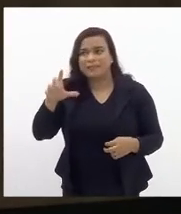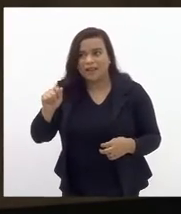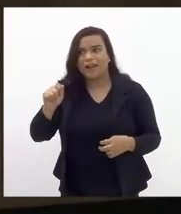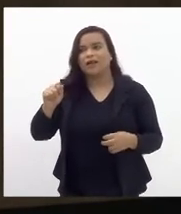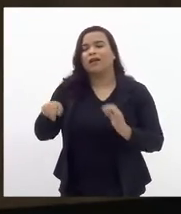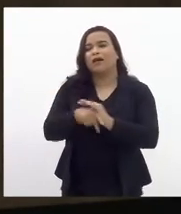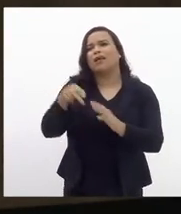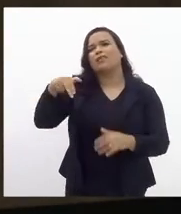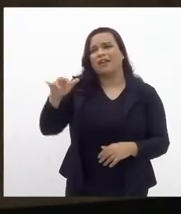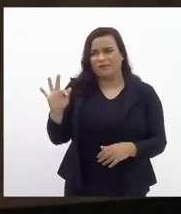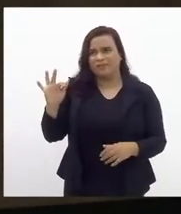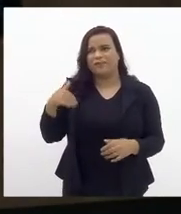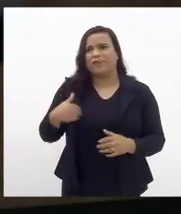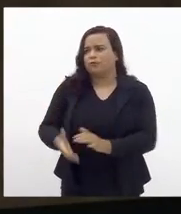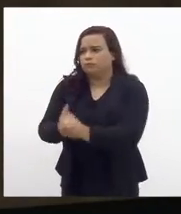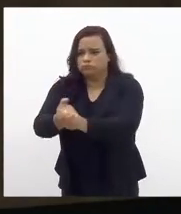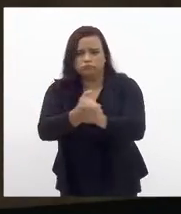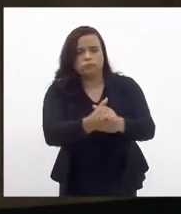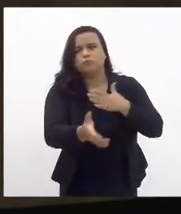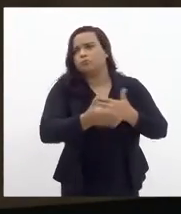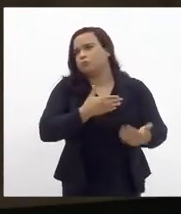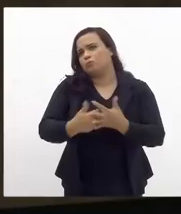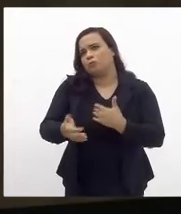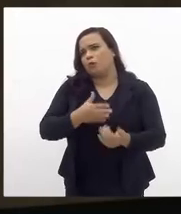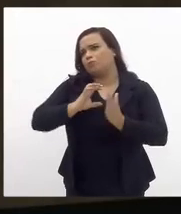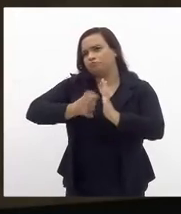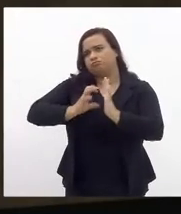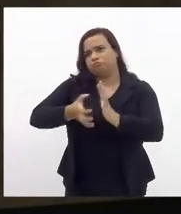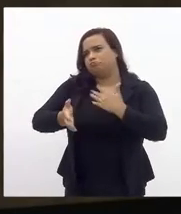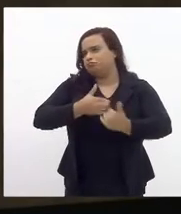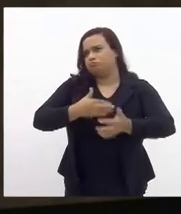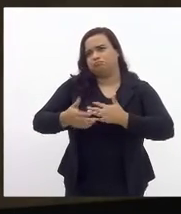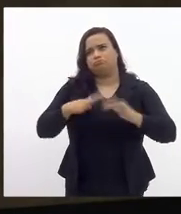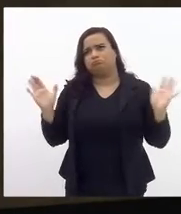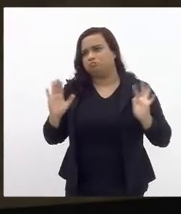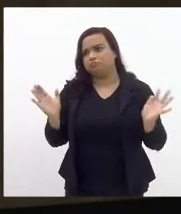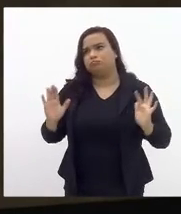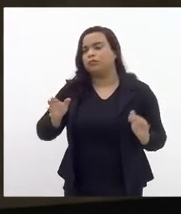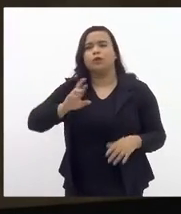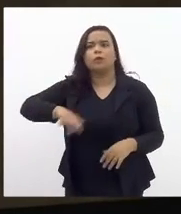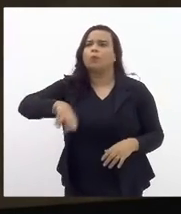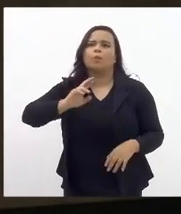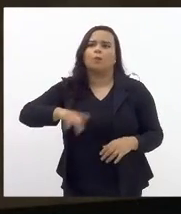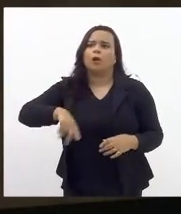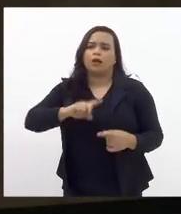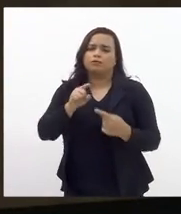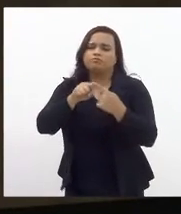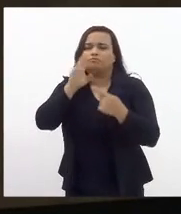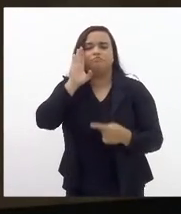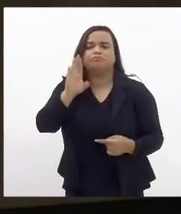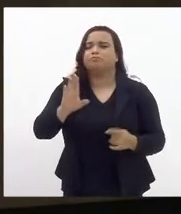eu saúdo também, independentemente da coloração partidária, não se trata disso, mas no exercício da sua atividade